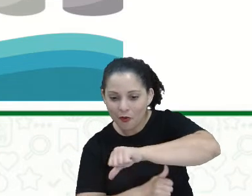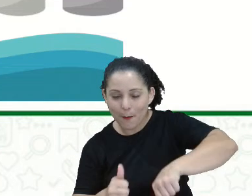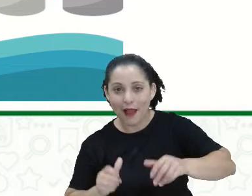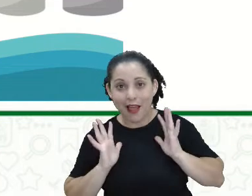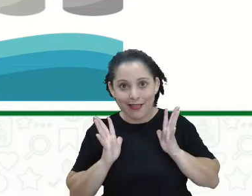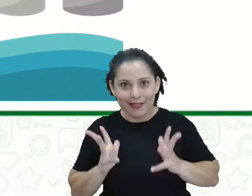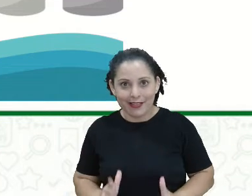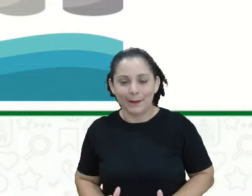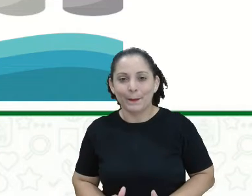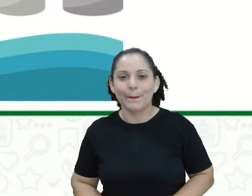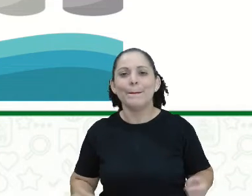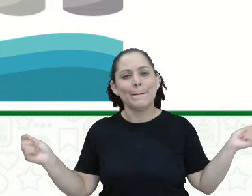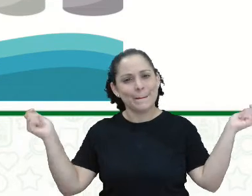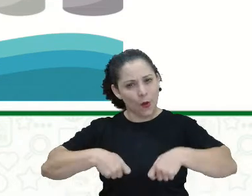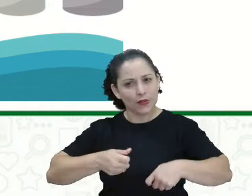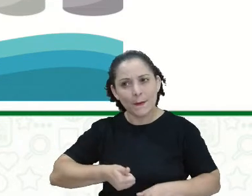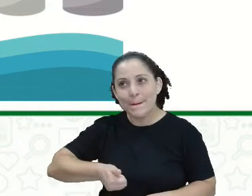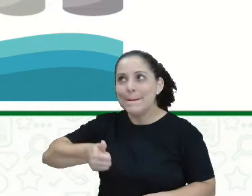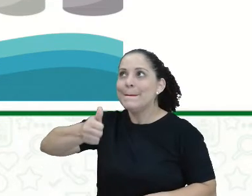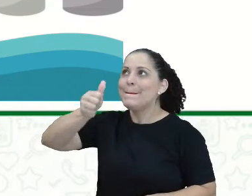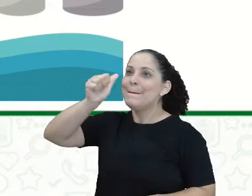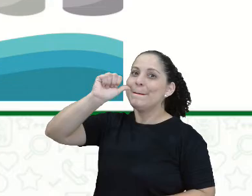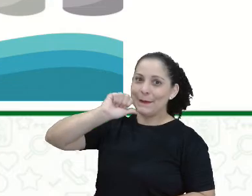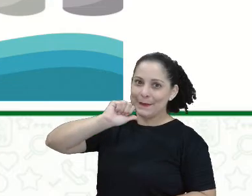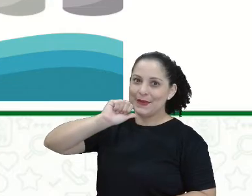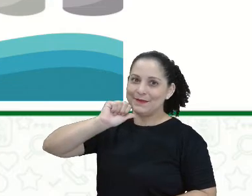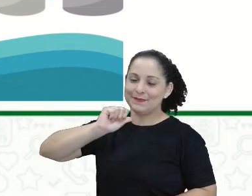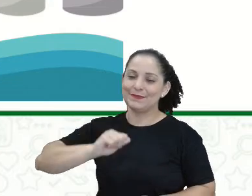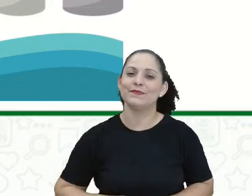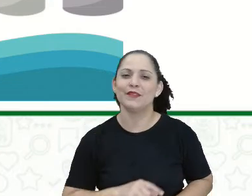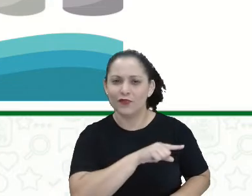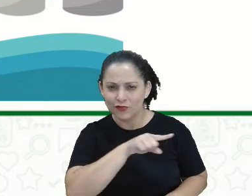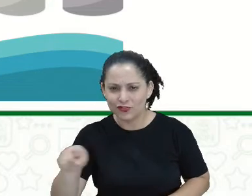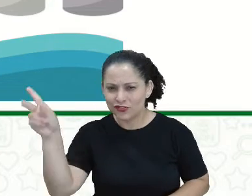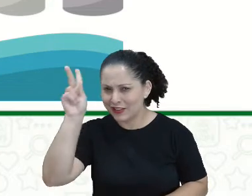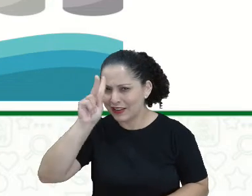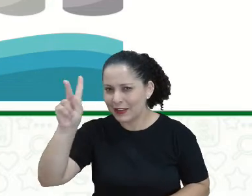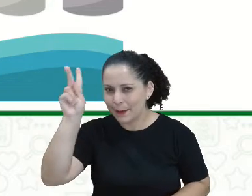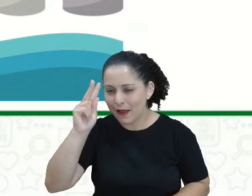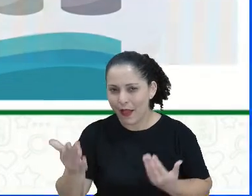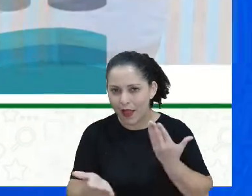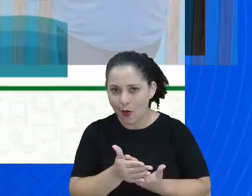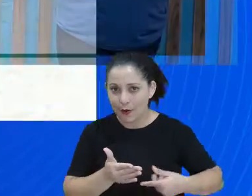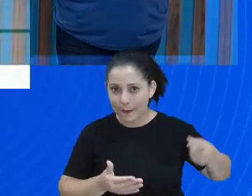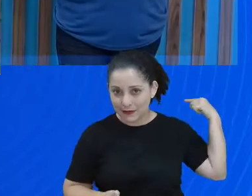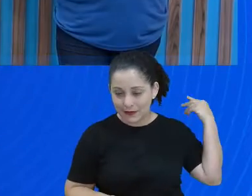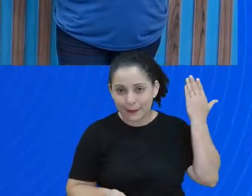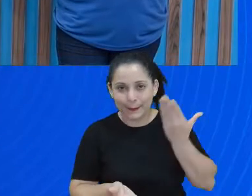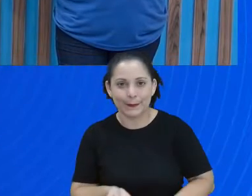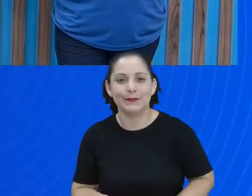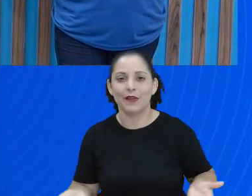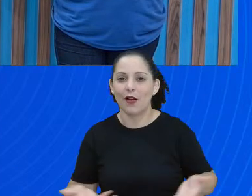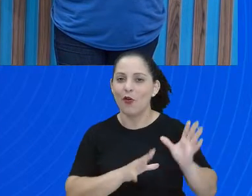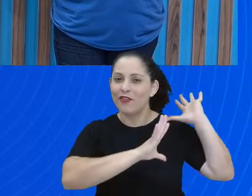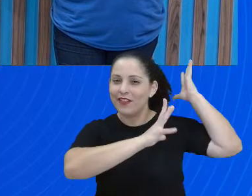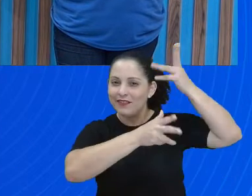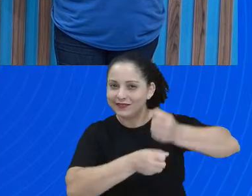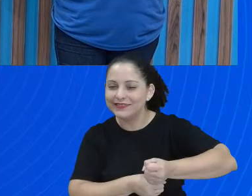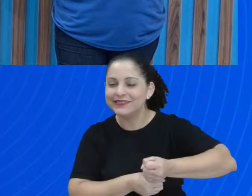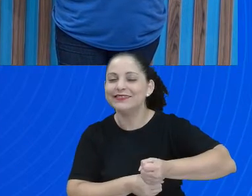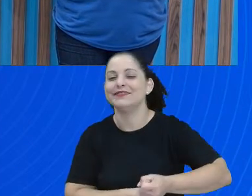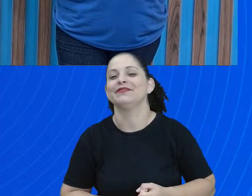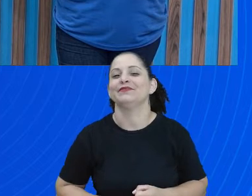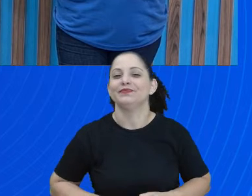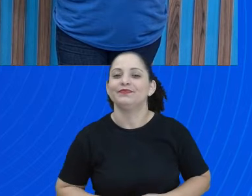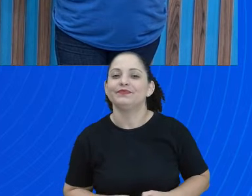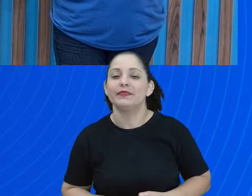torná-la potável. Lembra dessa história? Quem não lembra ou quem não viu a aula passada, eu vou refrescar a memória de vocês,